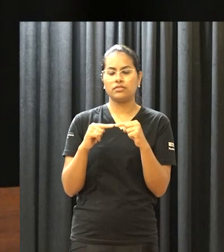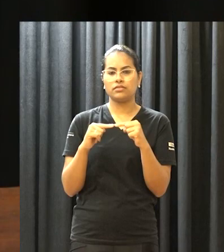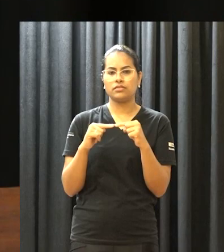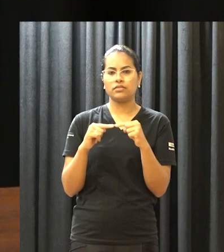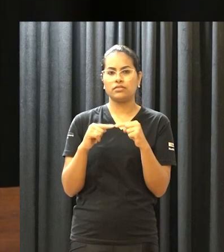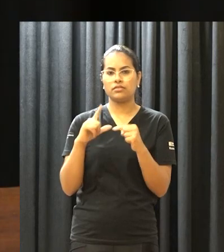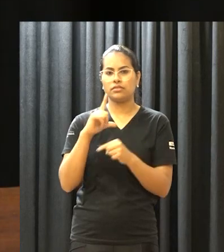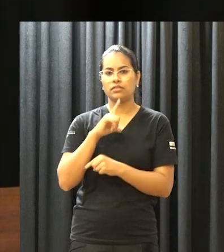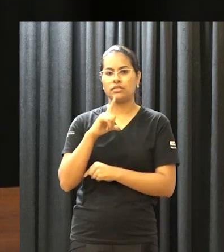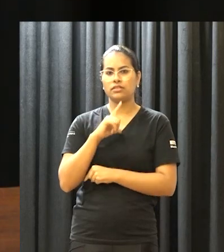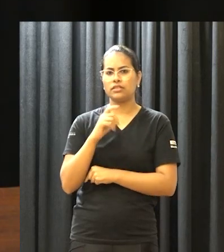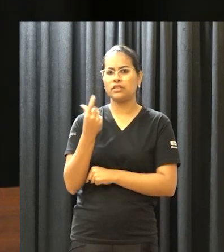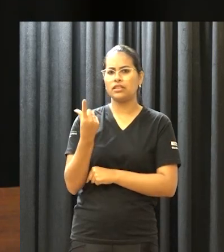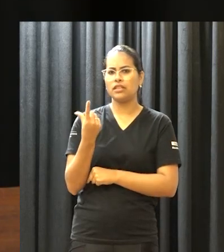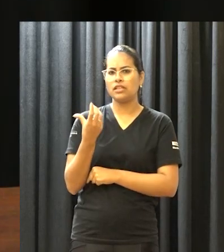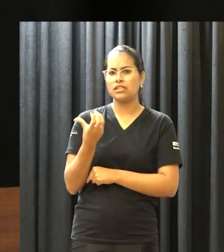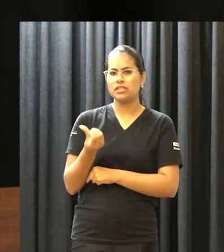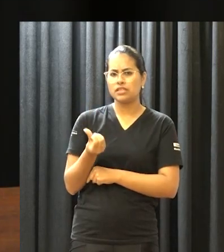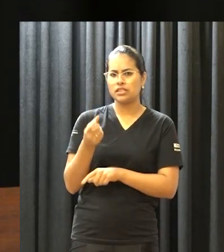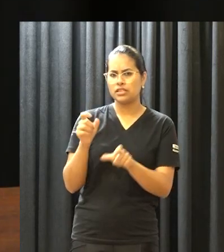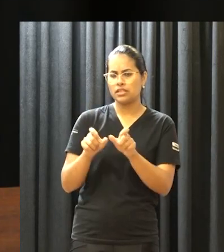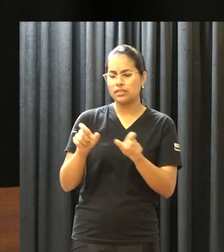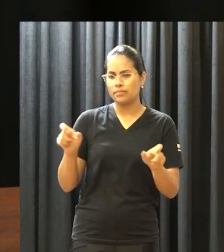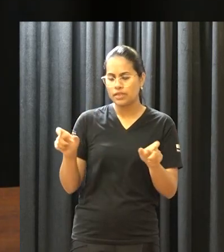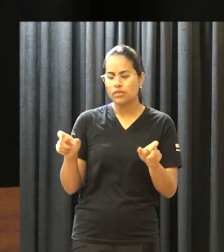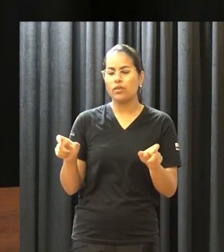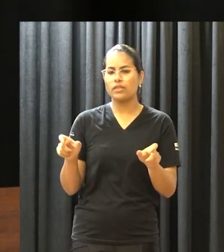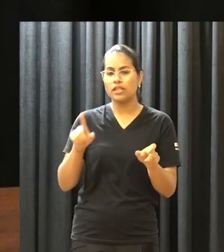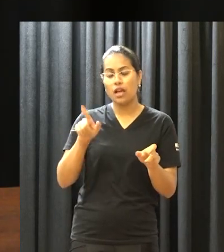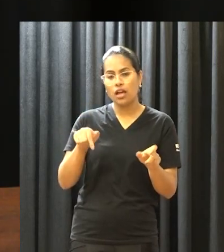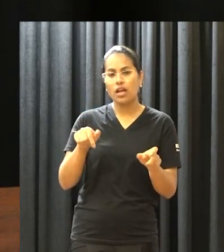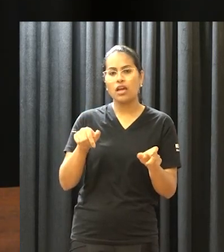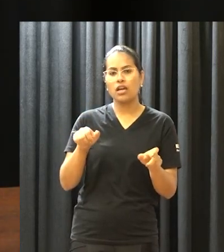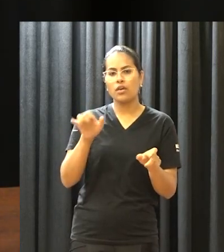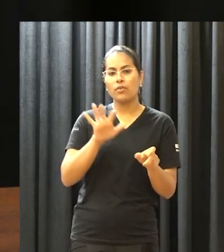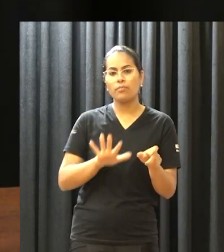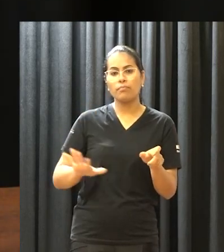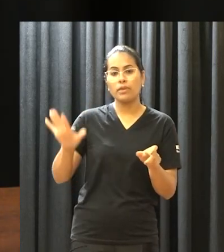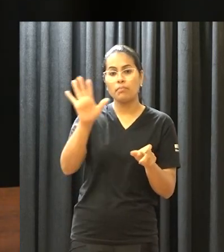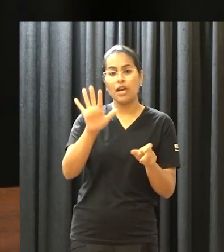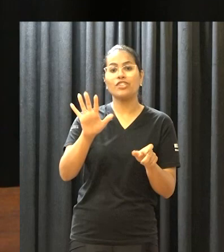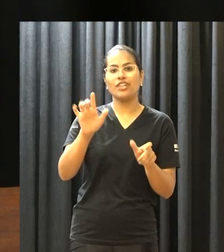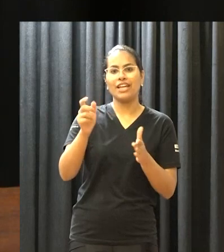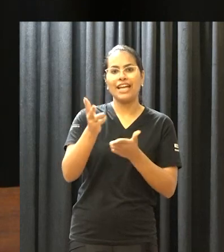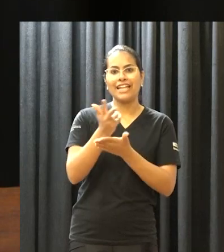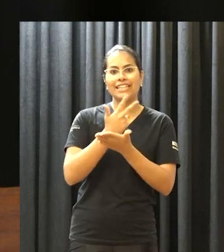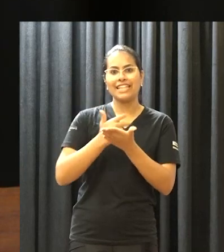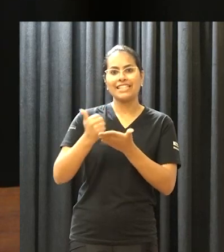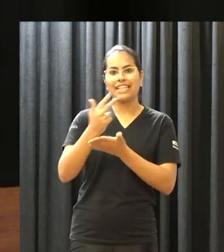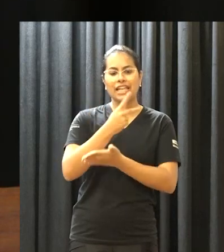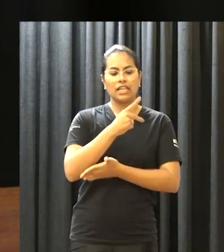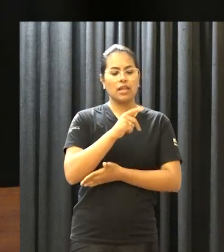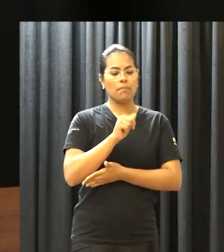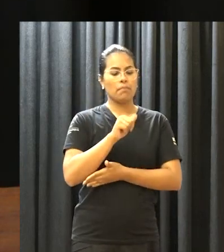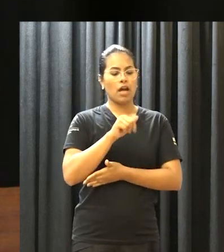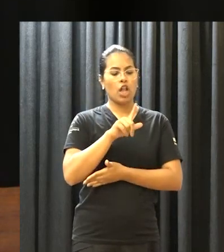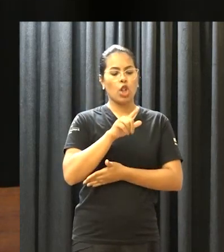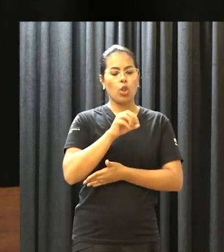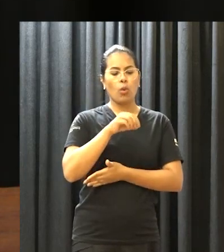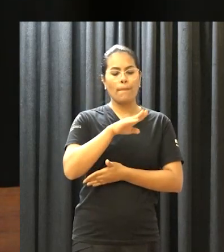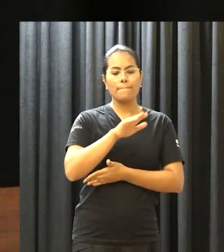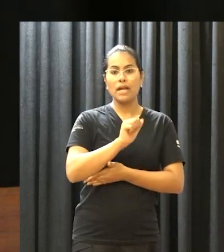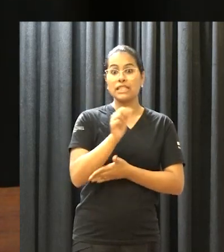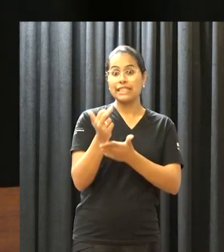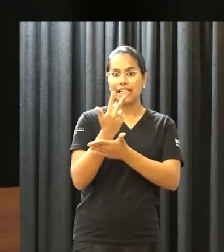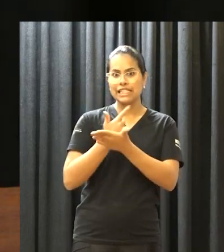acho que são 16 pessoas, eu contei rapidamente. É uma foto, é uma imagem desenhada pela Paloma, em que há 16